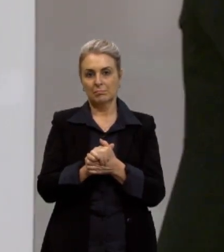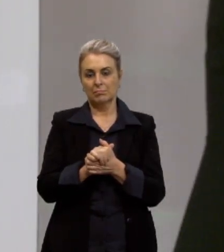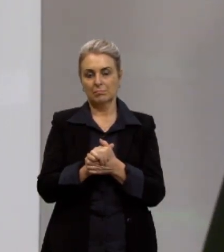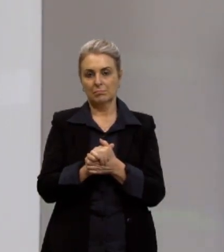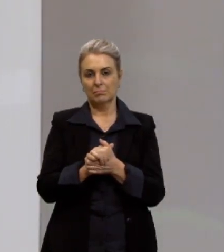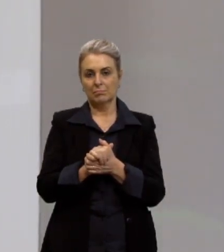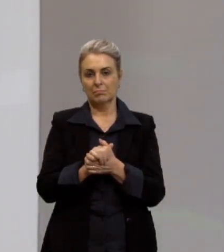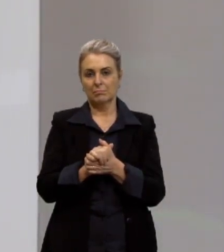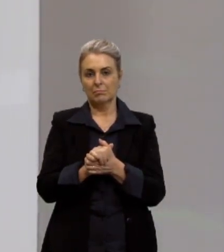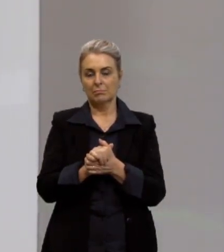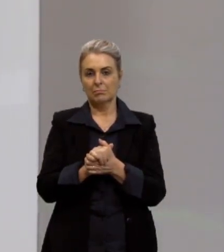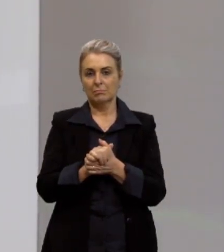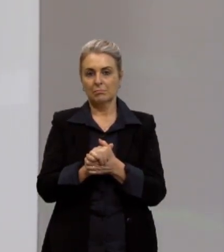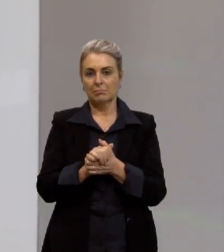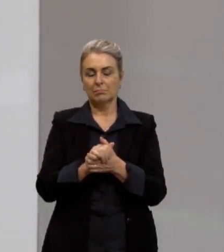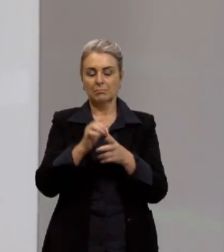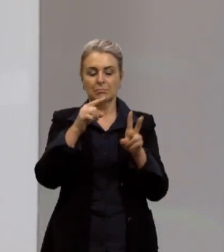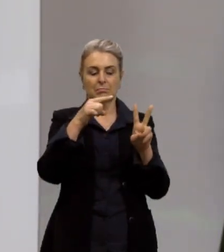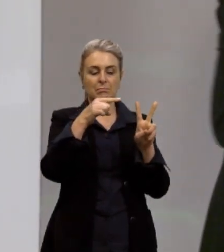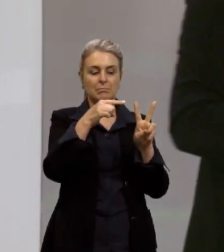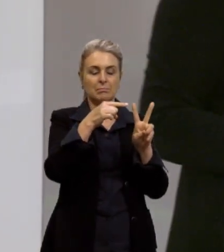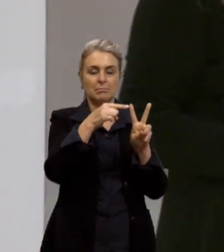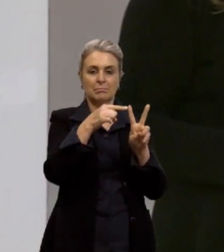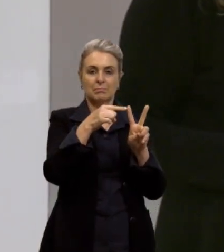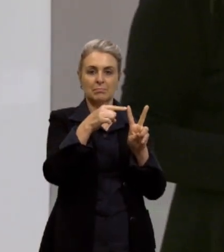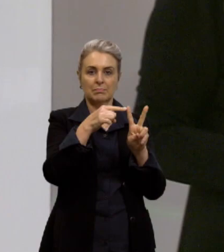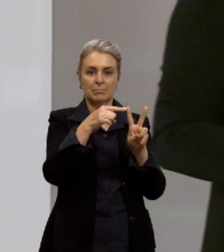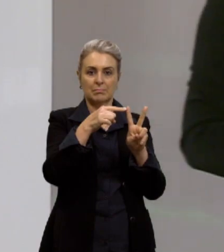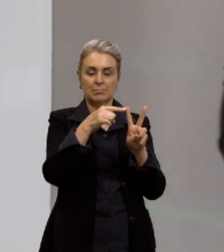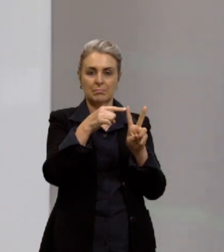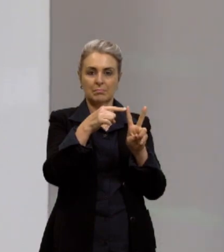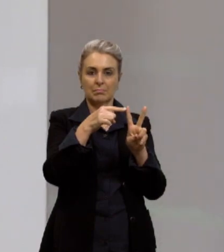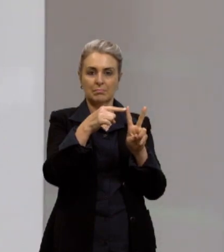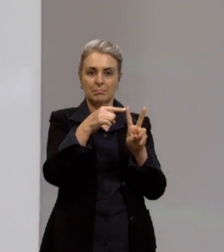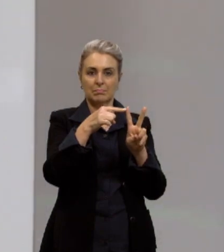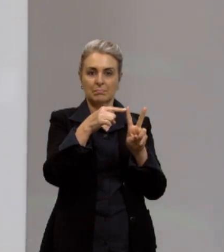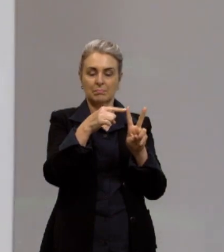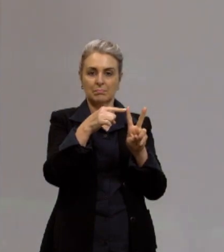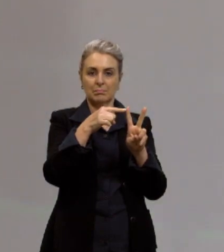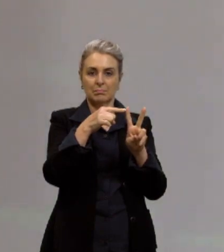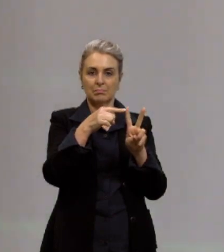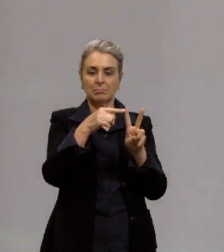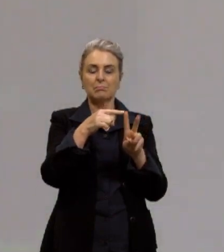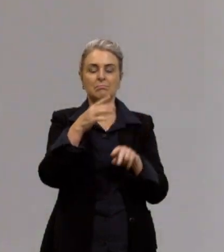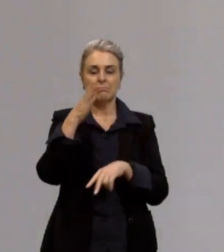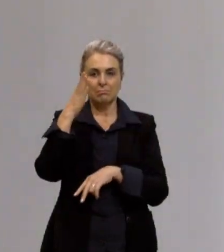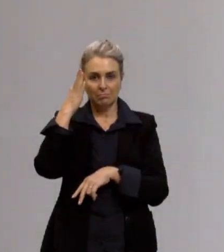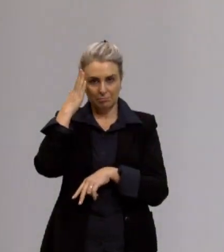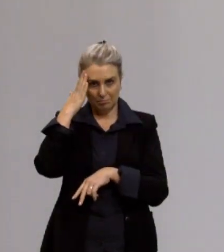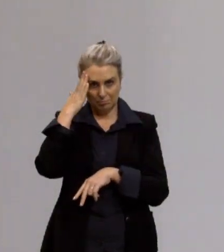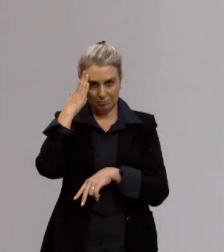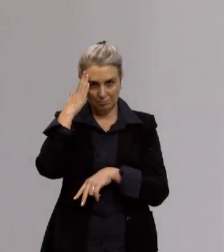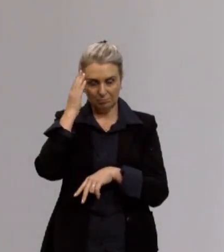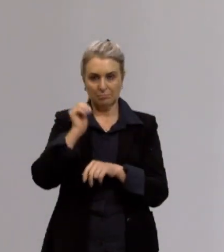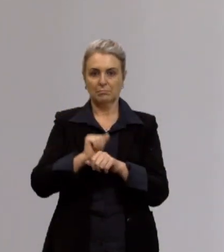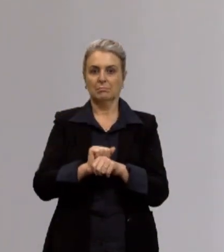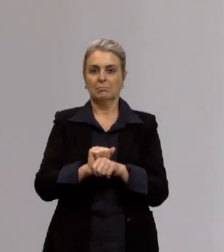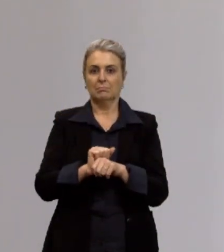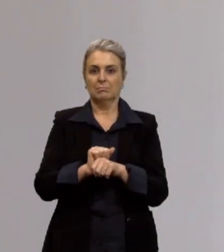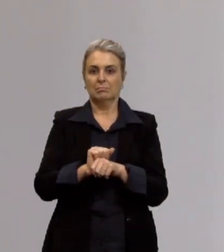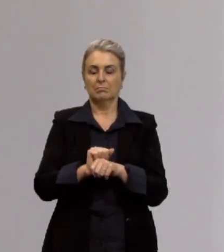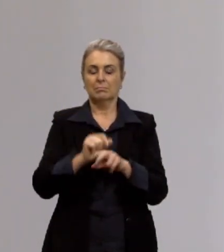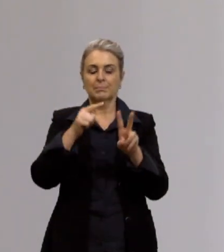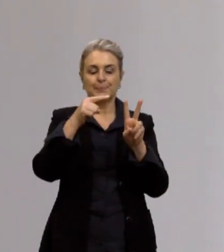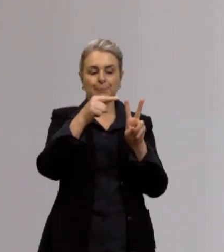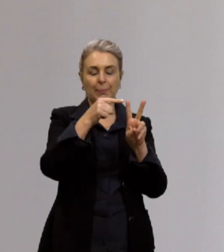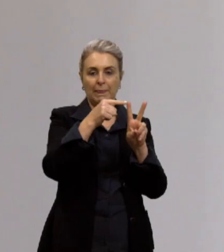Certo? Então, quem vai ser essa raiz? Da mesma forma, eu sei que, ó, se fosse a